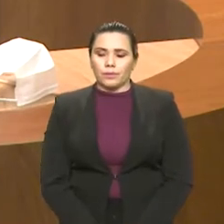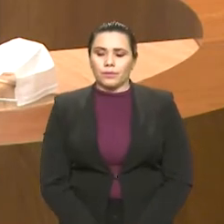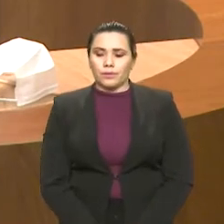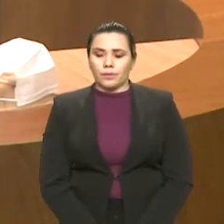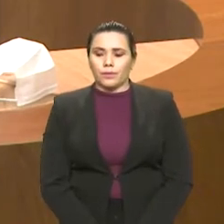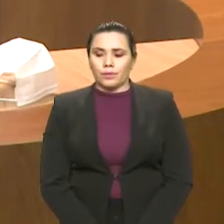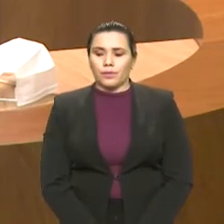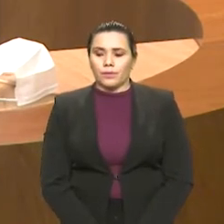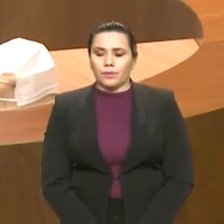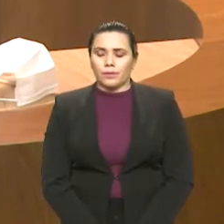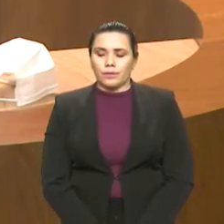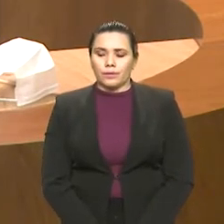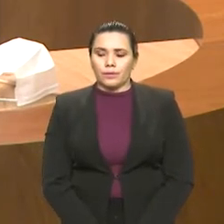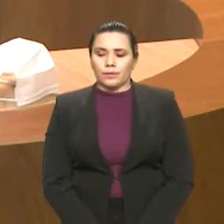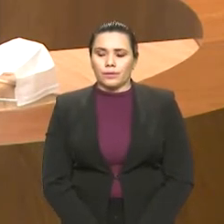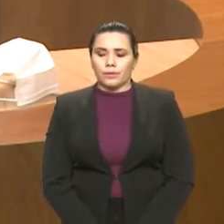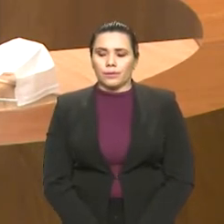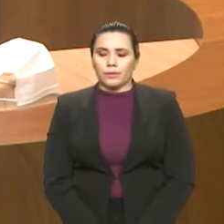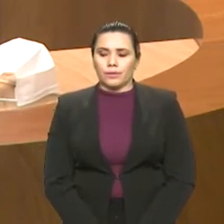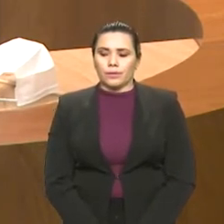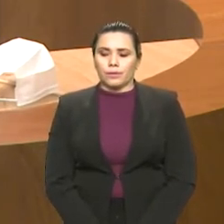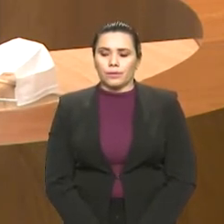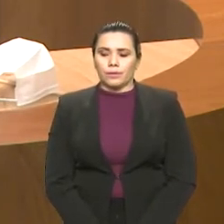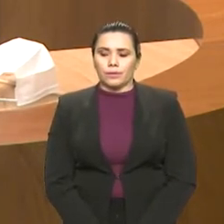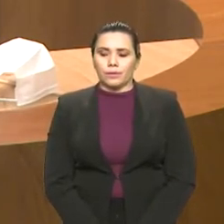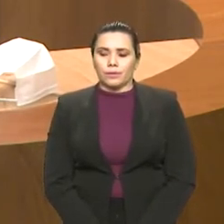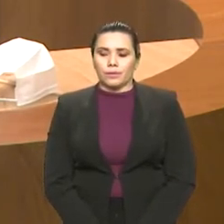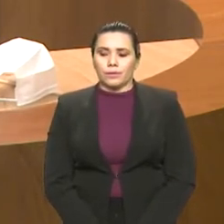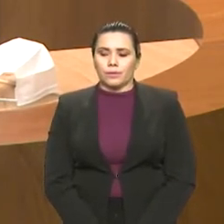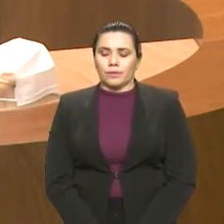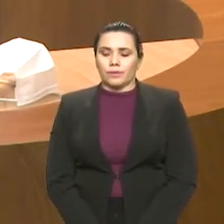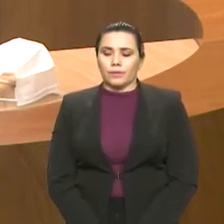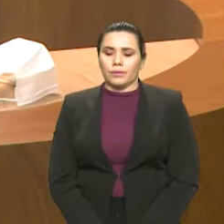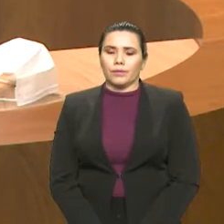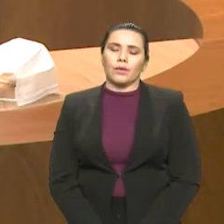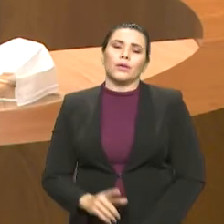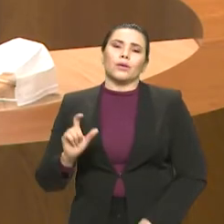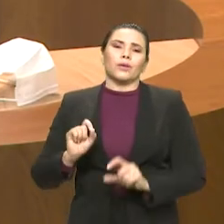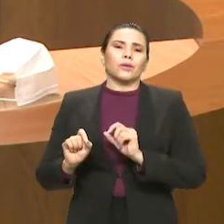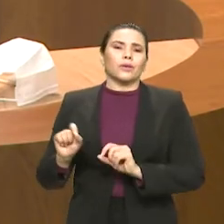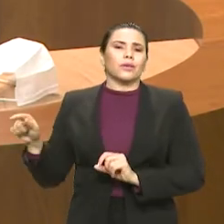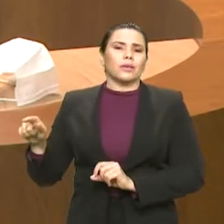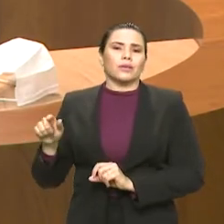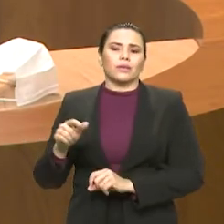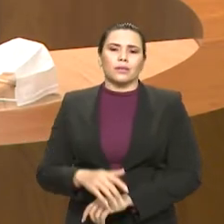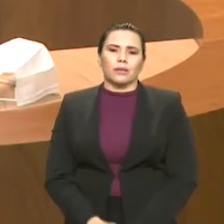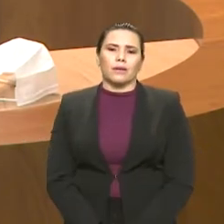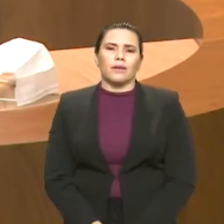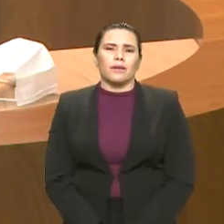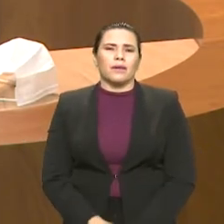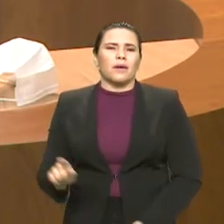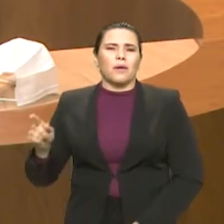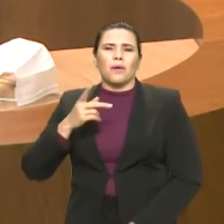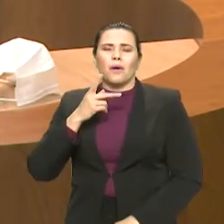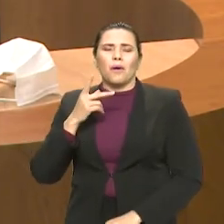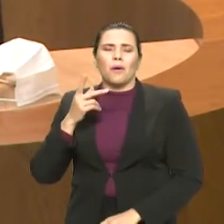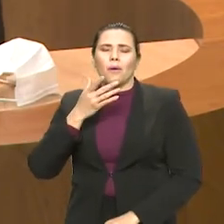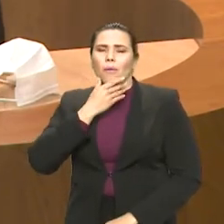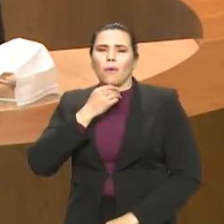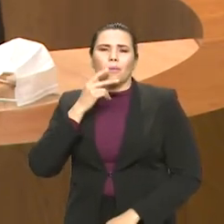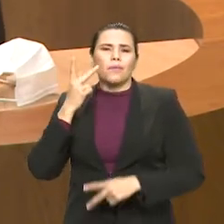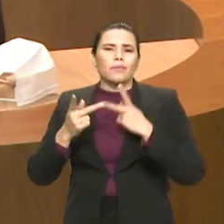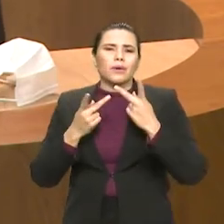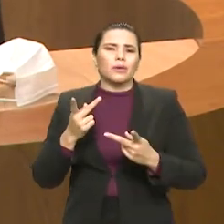Na verdade, acusaram e amildaram o sofrimento de todas aquelas mulheres que